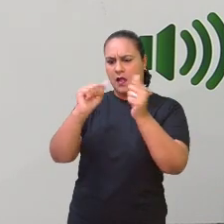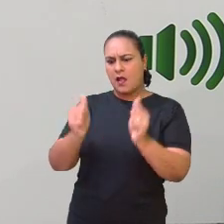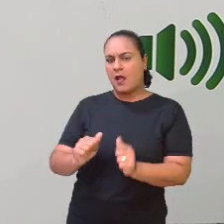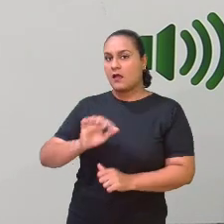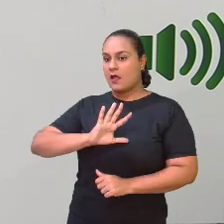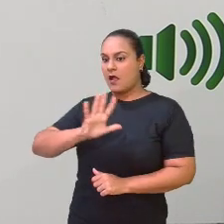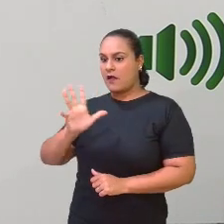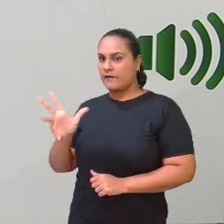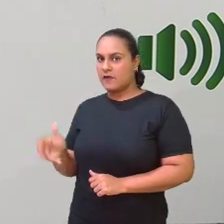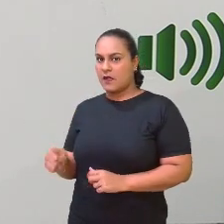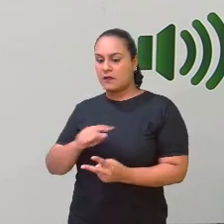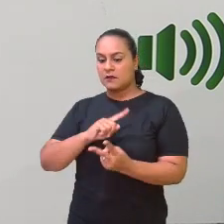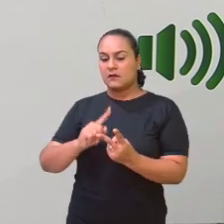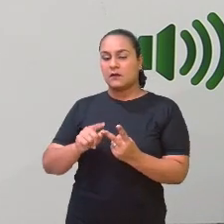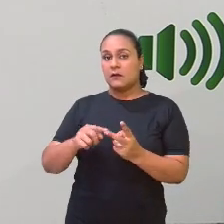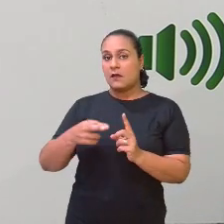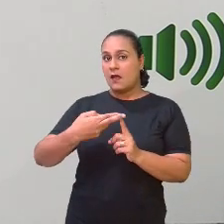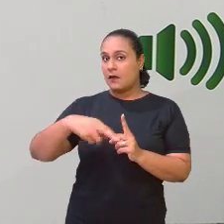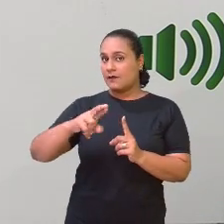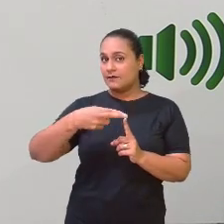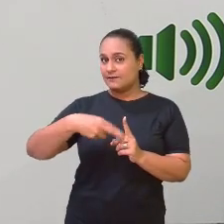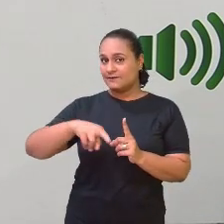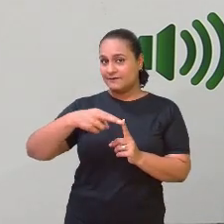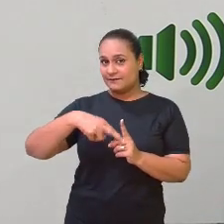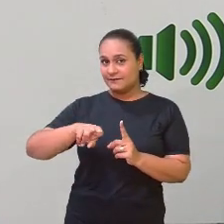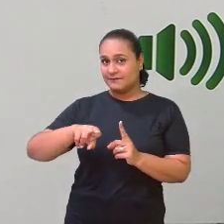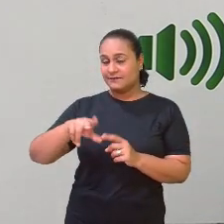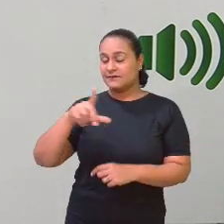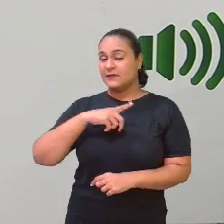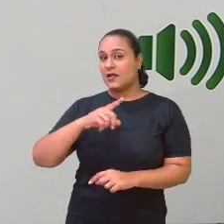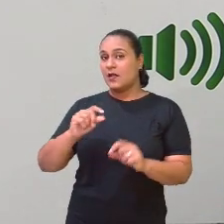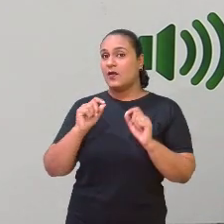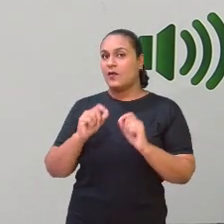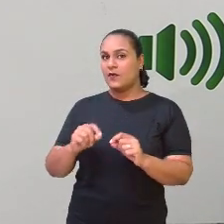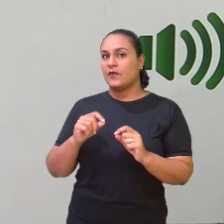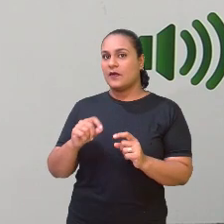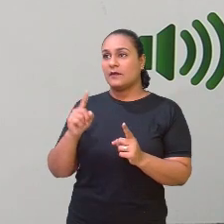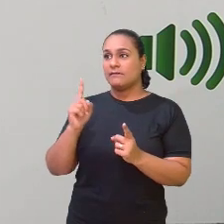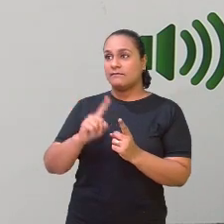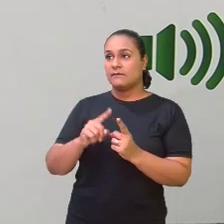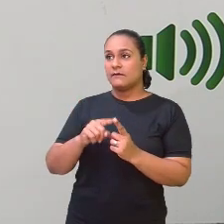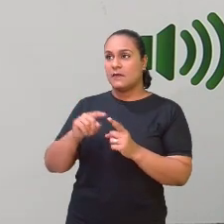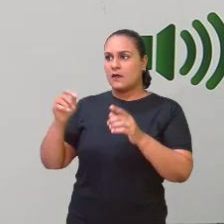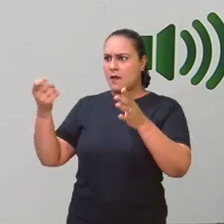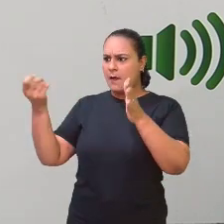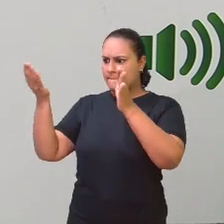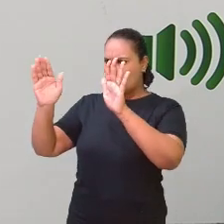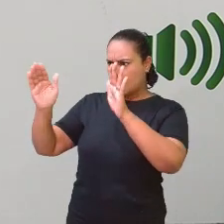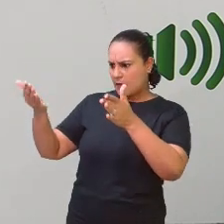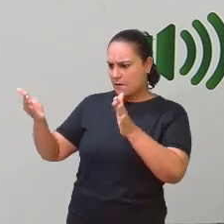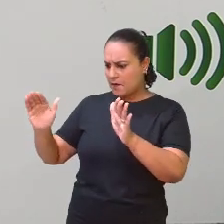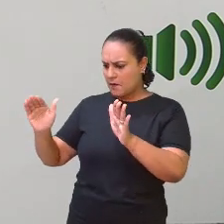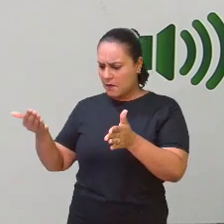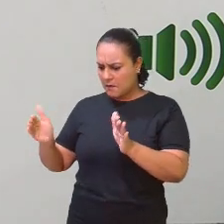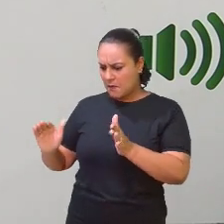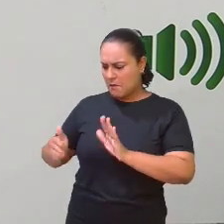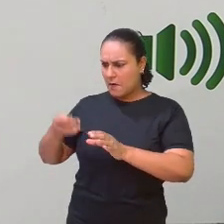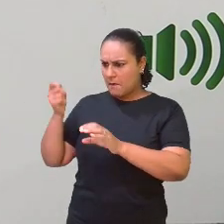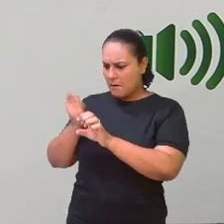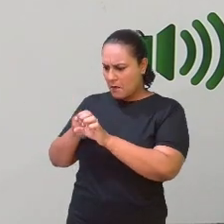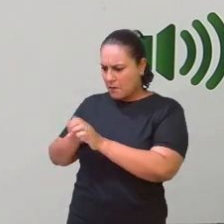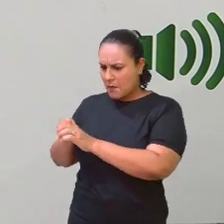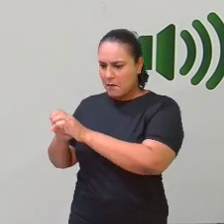africana e a religiosidade. Vê só, nós temos aí uma escultura, inclusive também muito bonita, muito bem